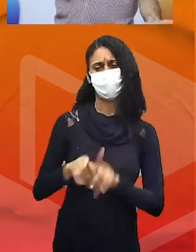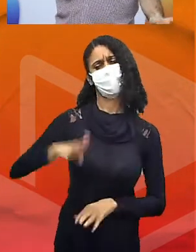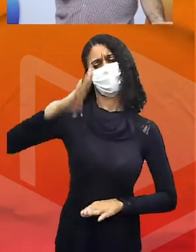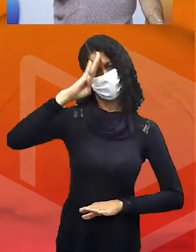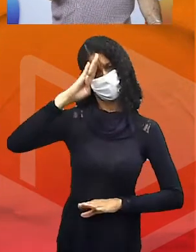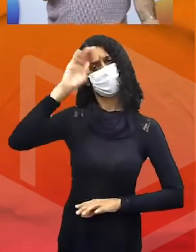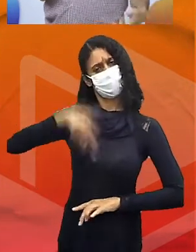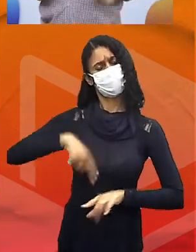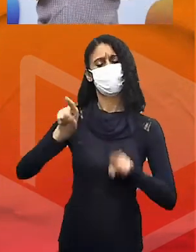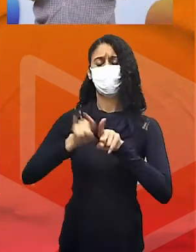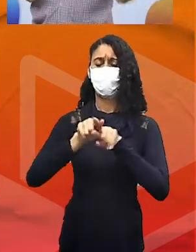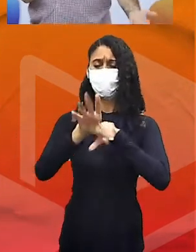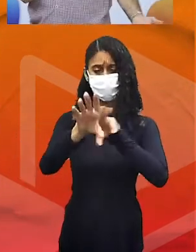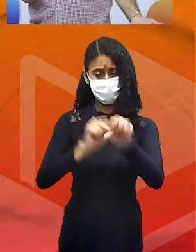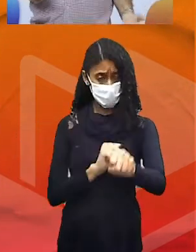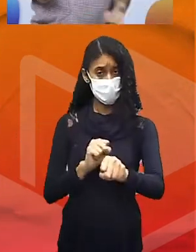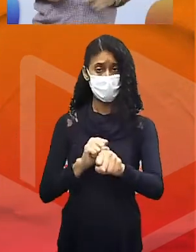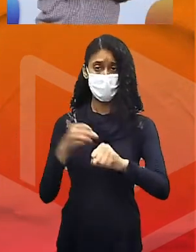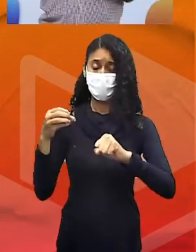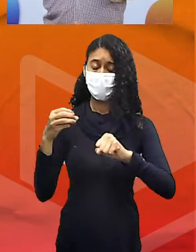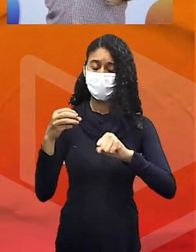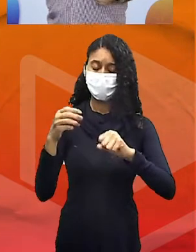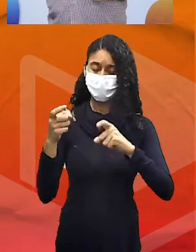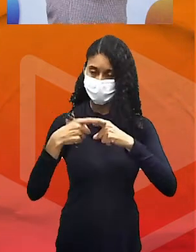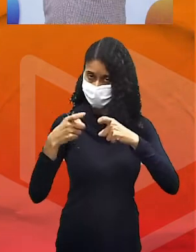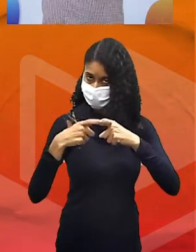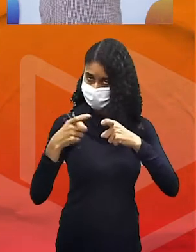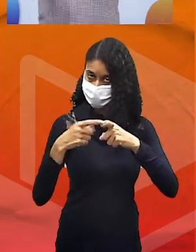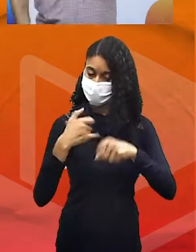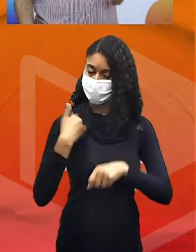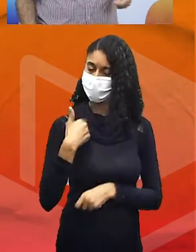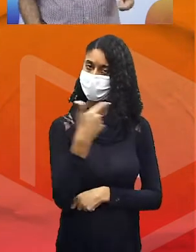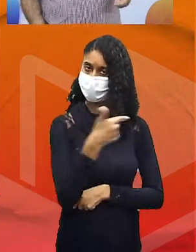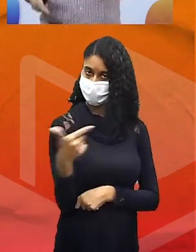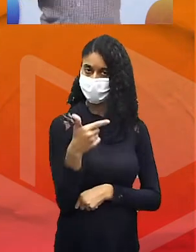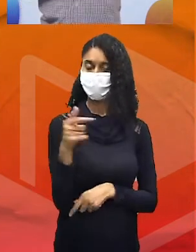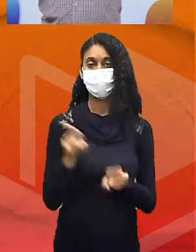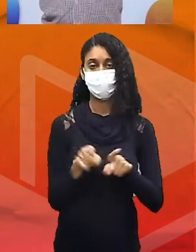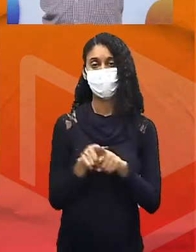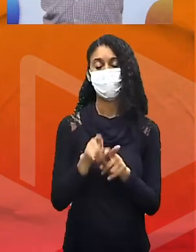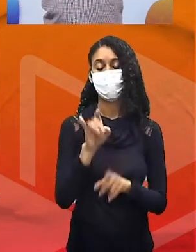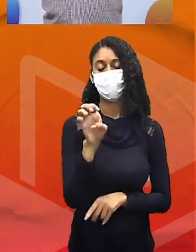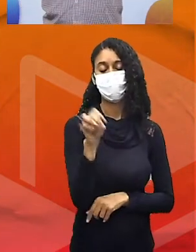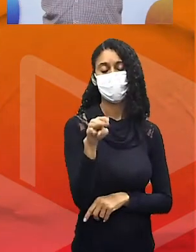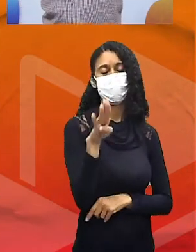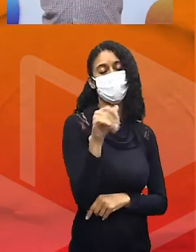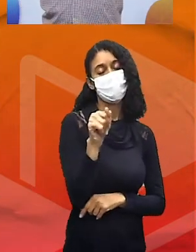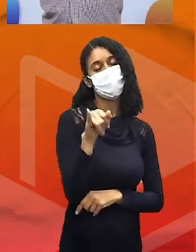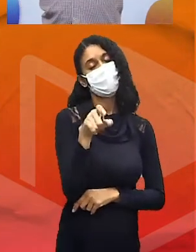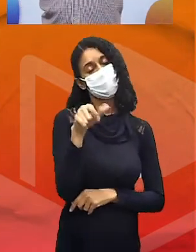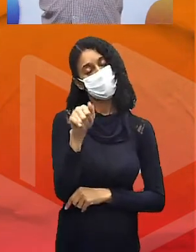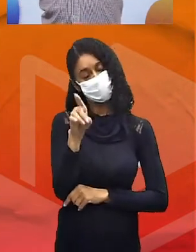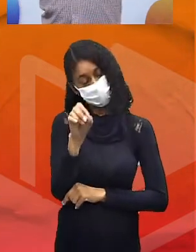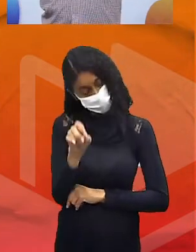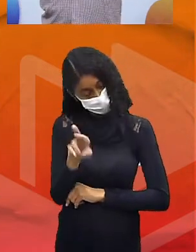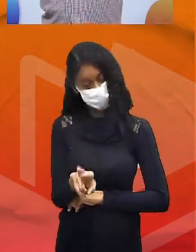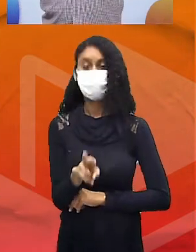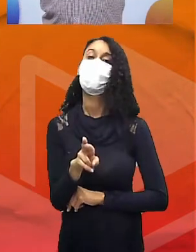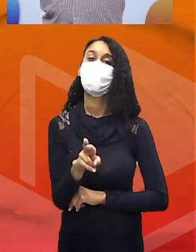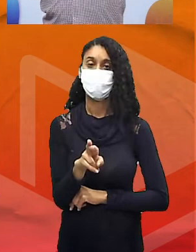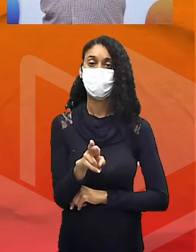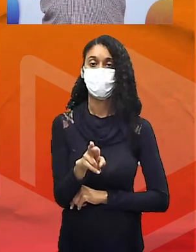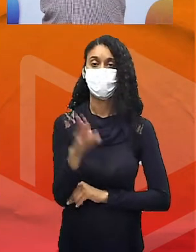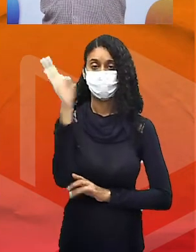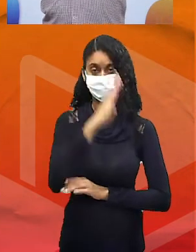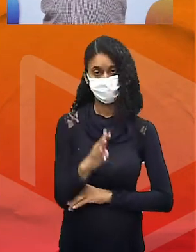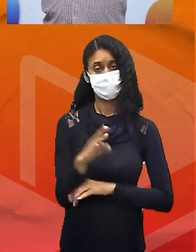médico, formou-se em medicina com 22 anos de idade, foi embaixador do Brasil. Então, essa experiência de mundo do Guimarães